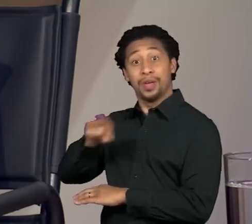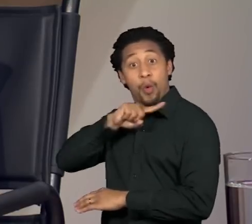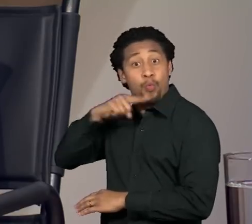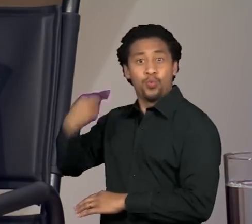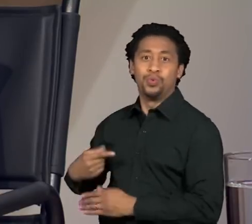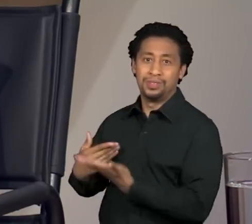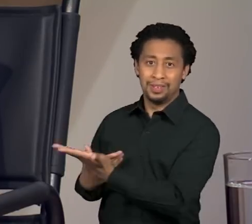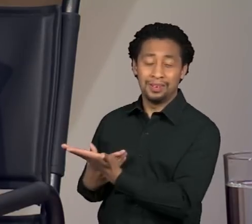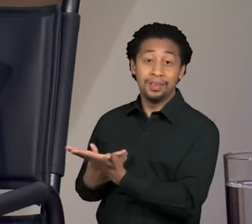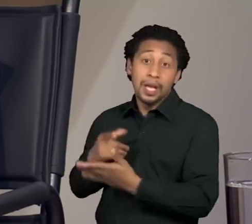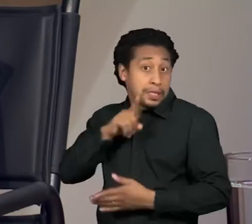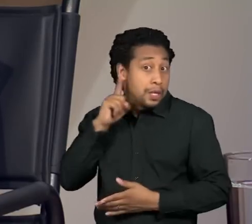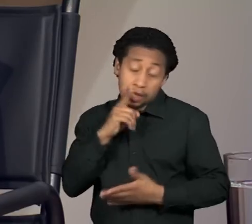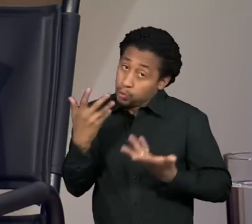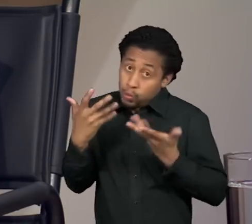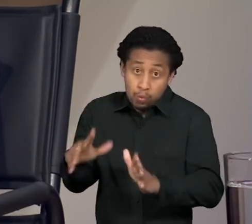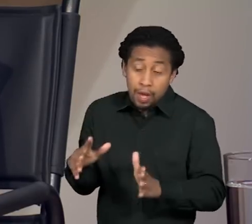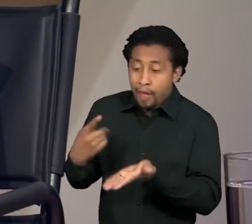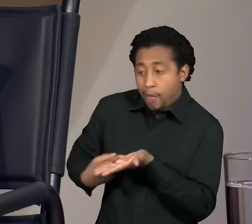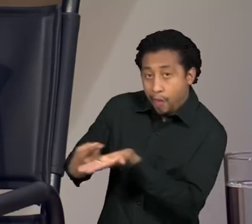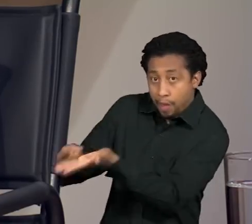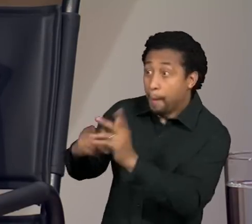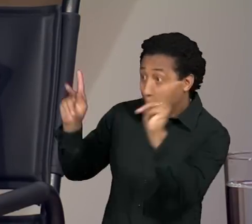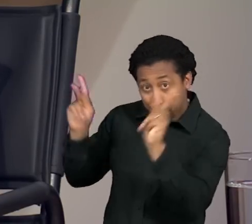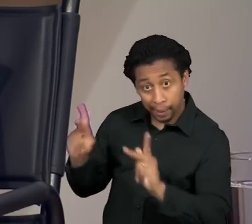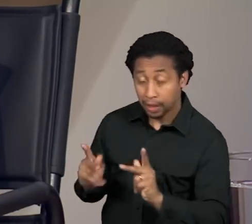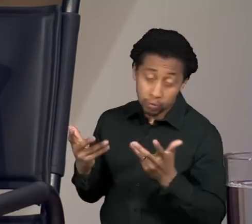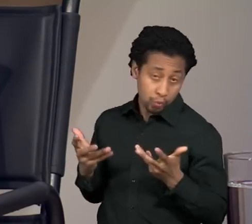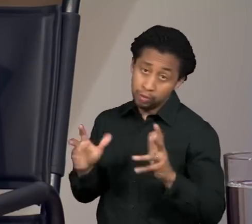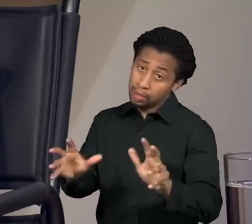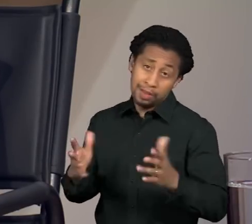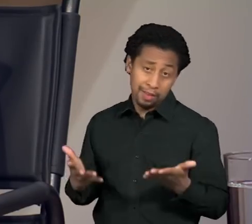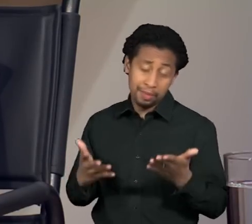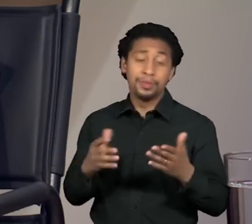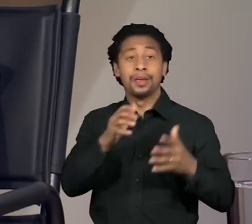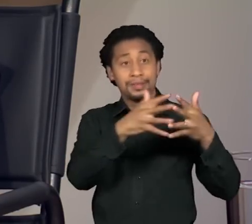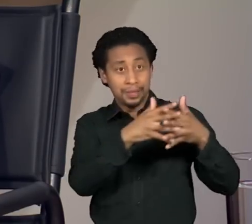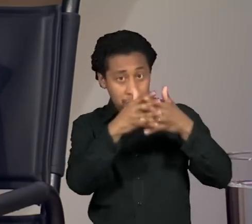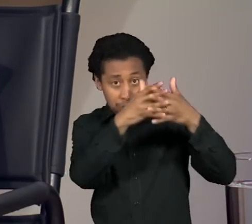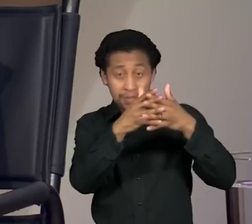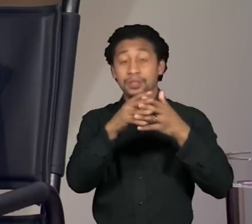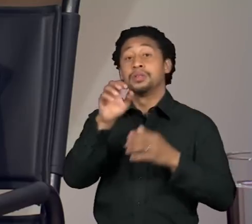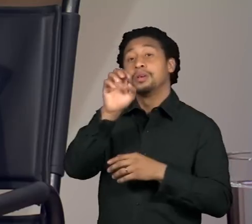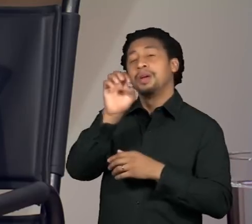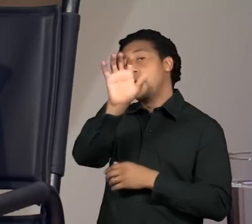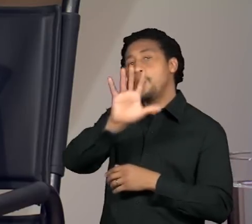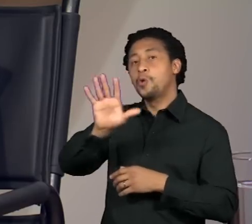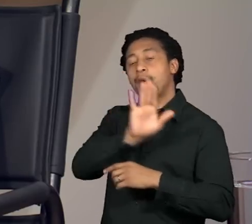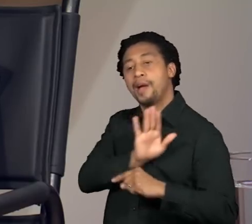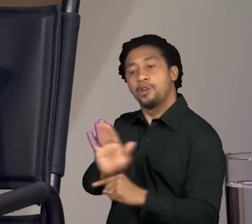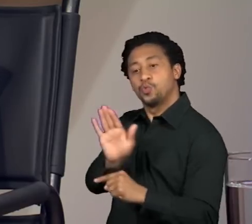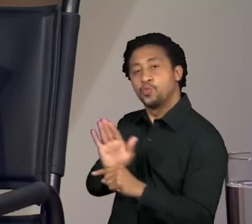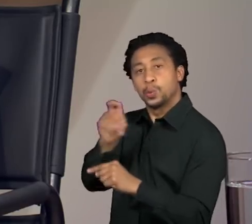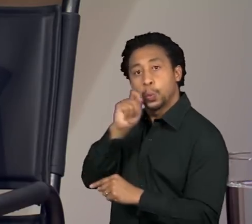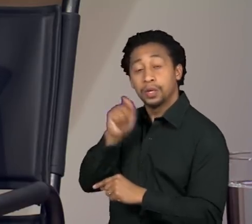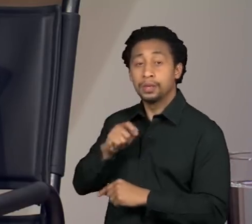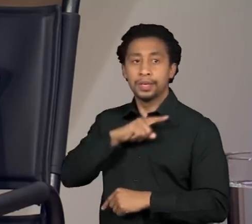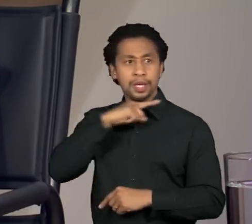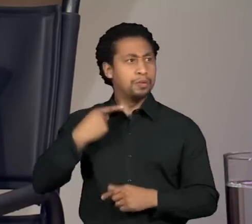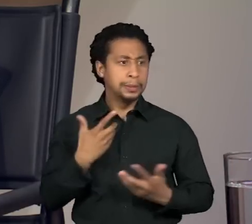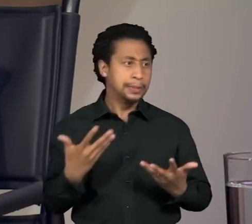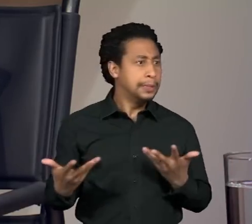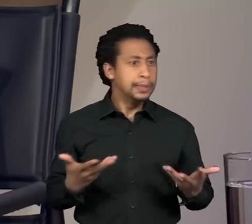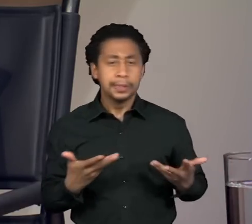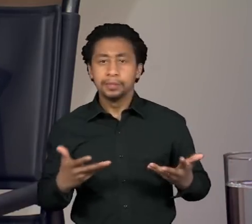negociação diplomática por conta da intransigência de todos os lados, e a guerra vai continuando sem solução, infelizmente, para